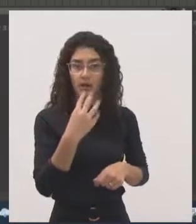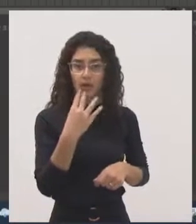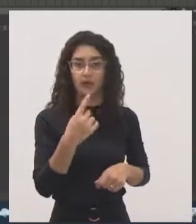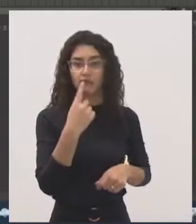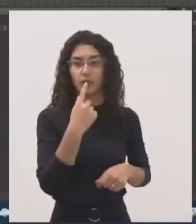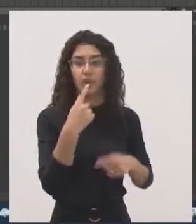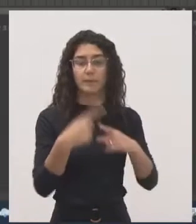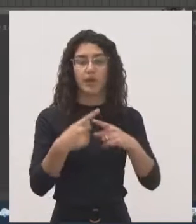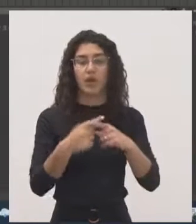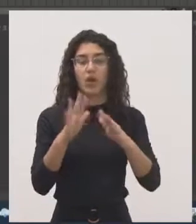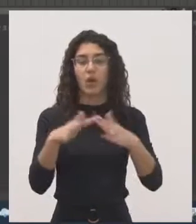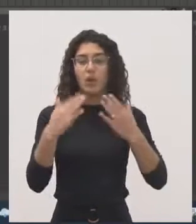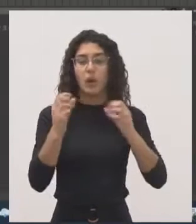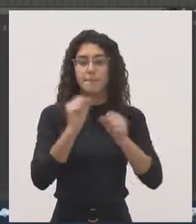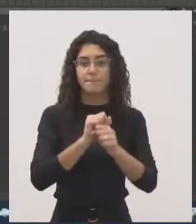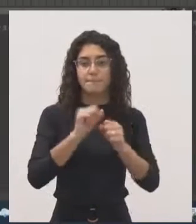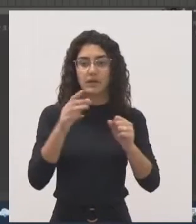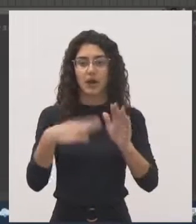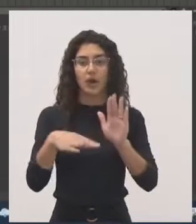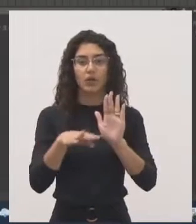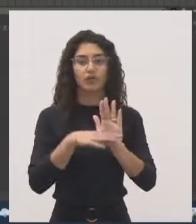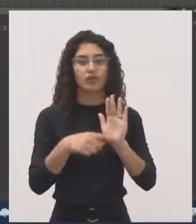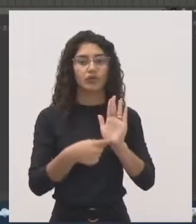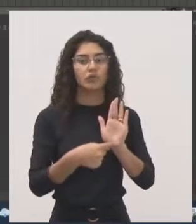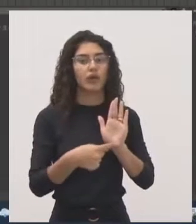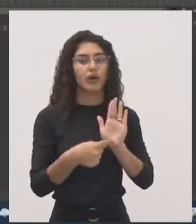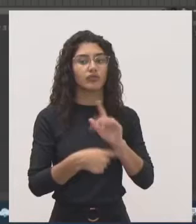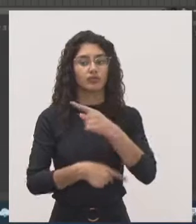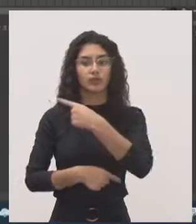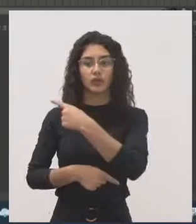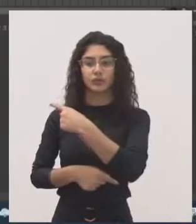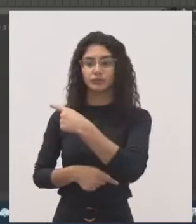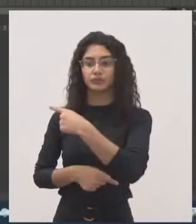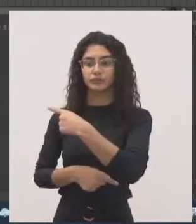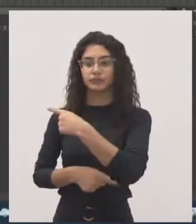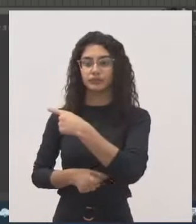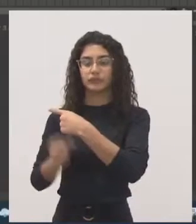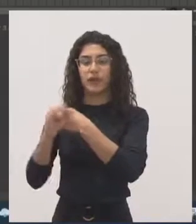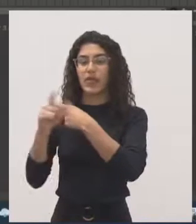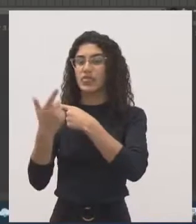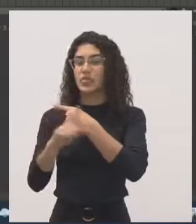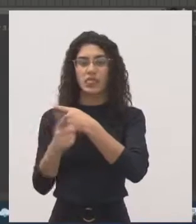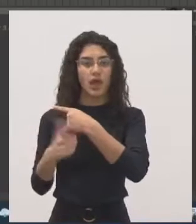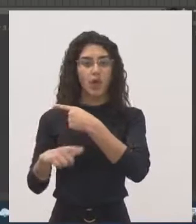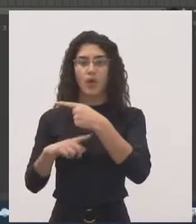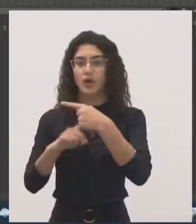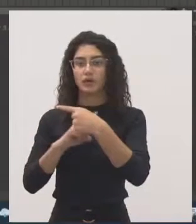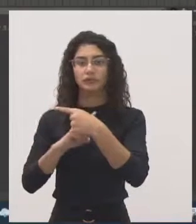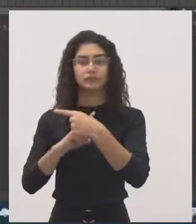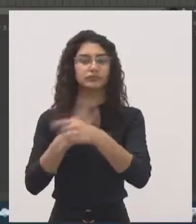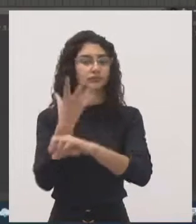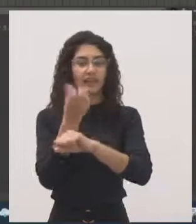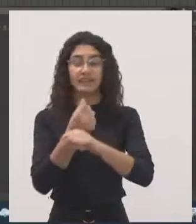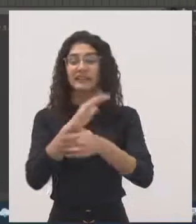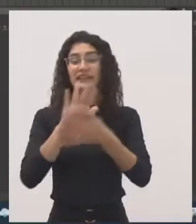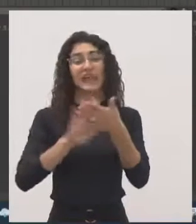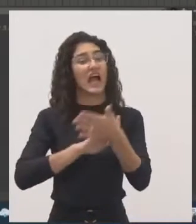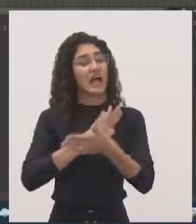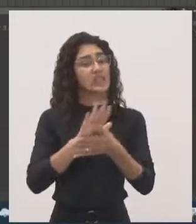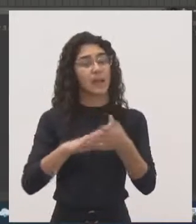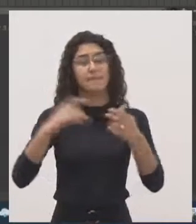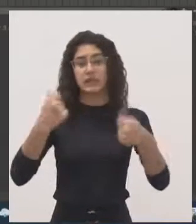aqui o recorde de baixo, que é o que grava... Se não tiver armado de cima, ele não grava. Ele tem